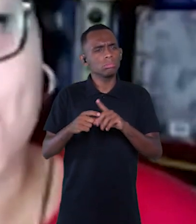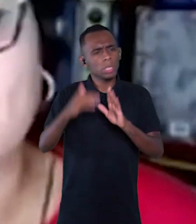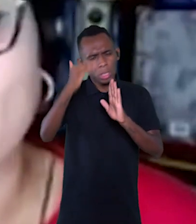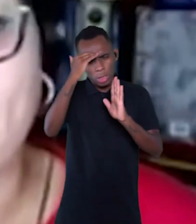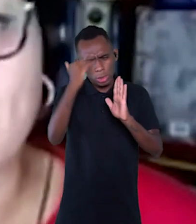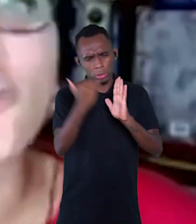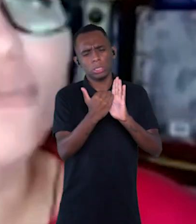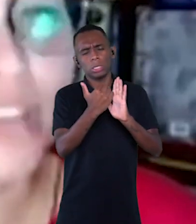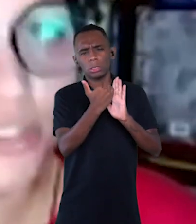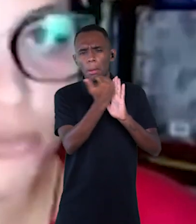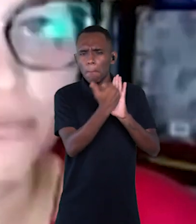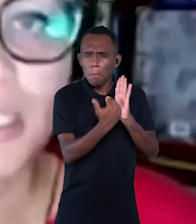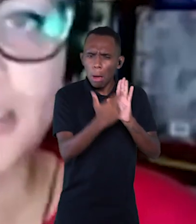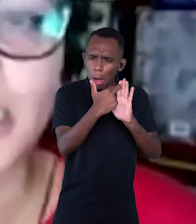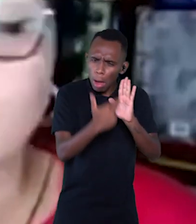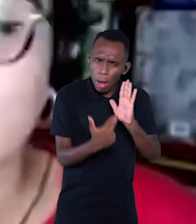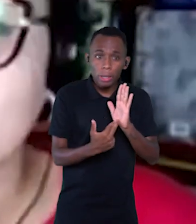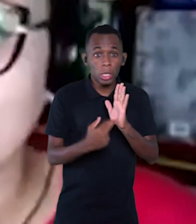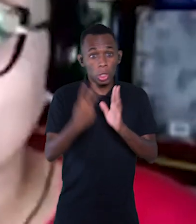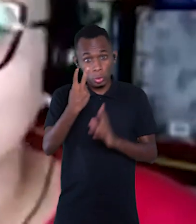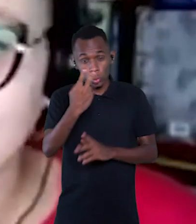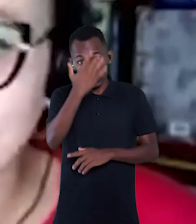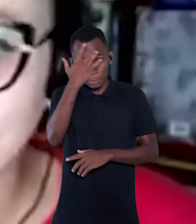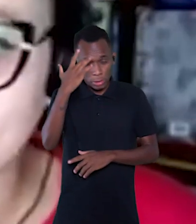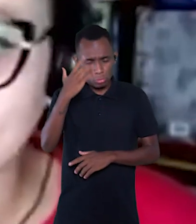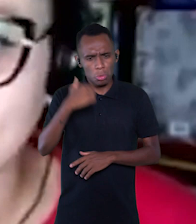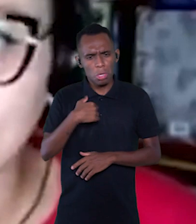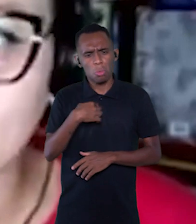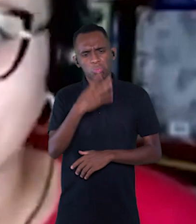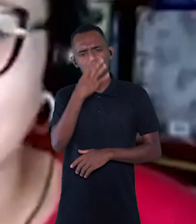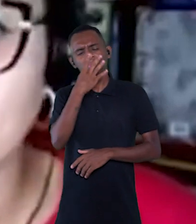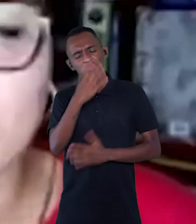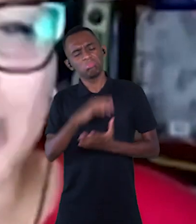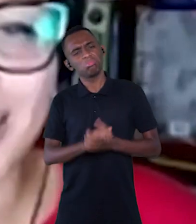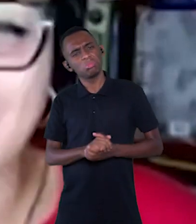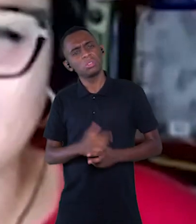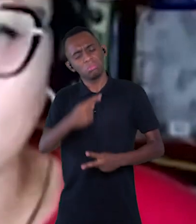eu pessoalmente invejo. Tem duas pessoas muito disciplinadas que eu